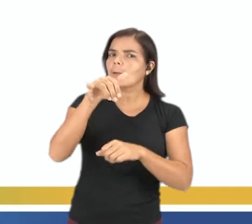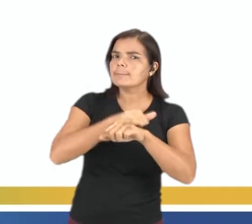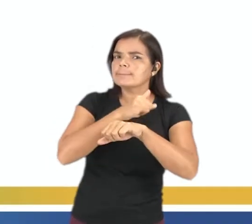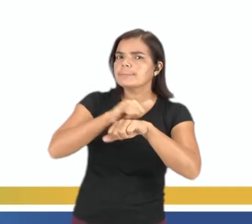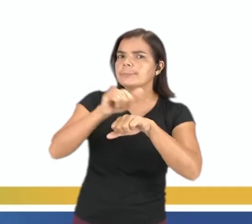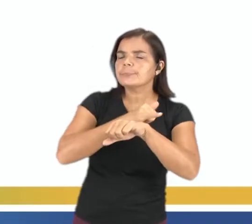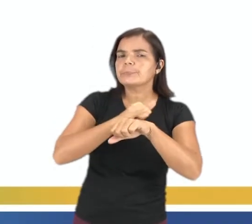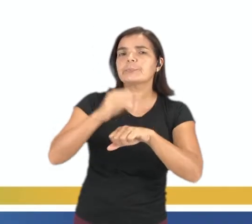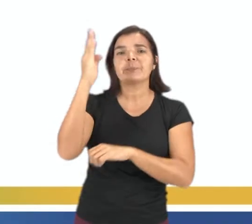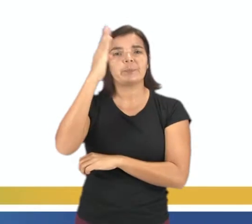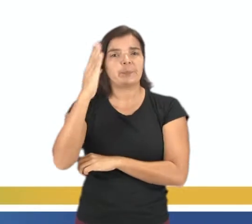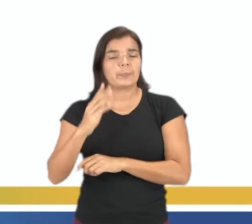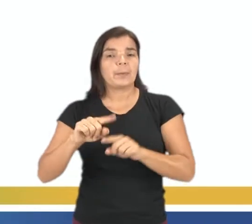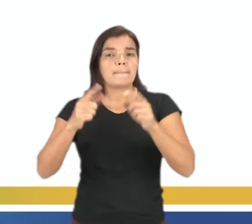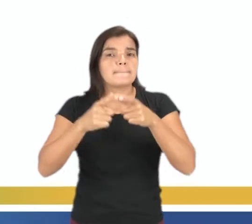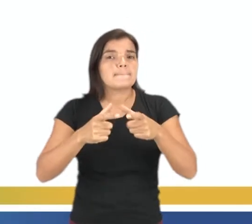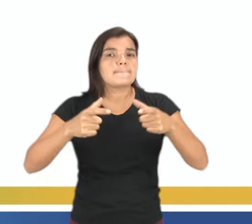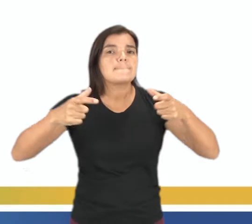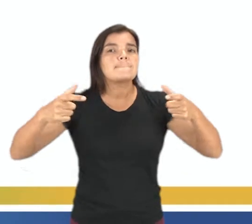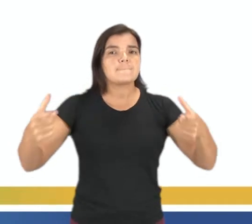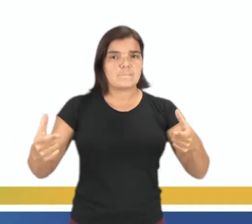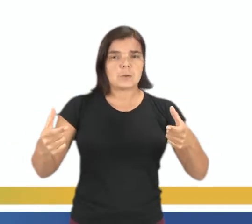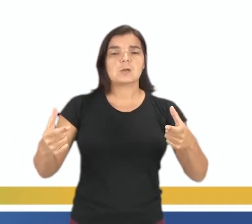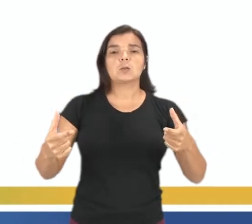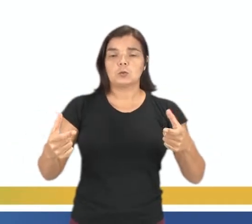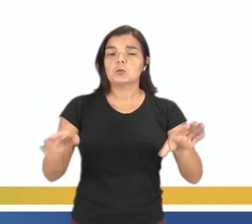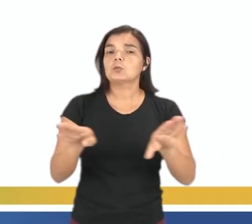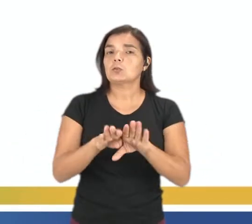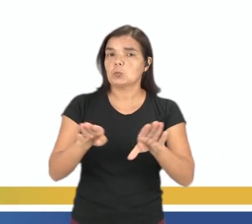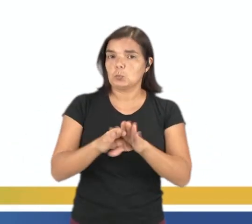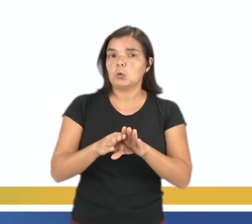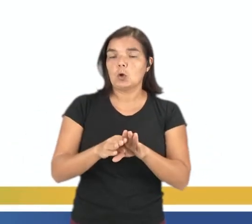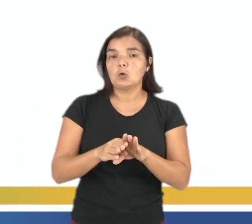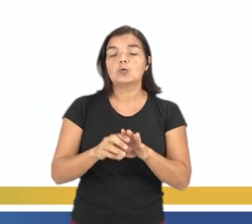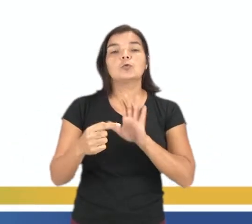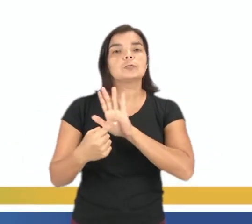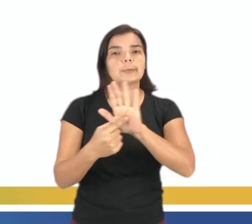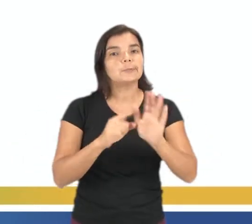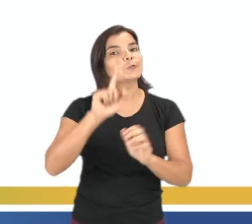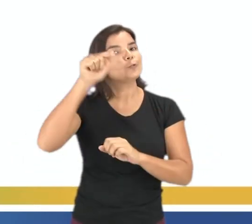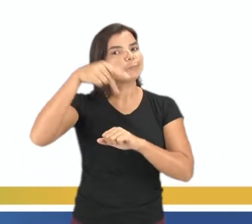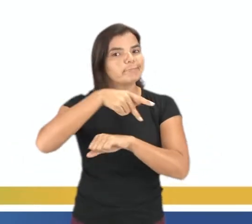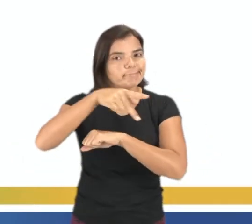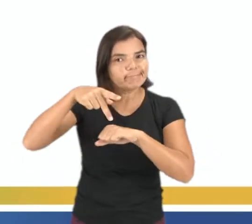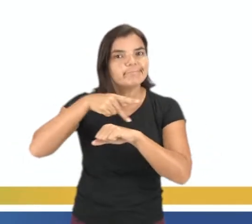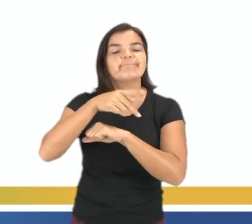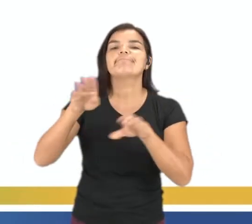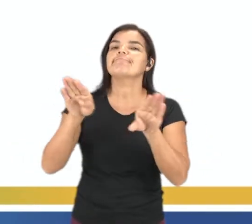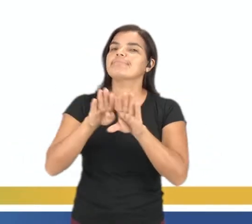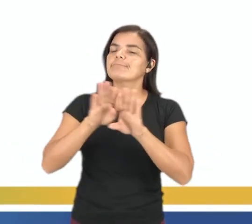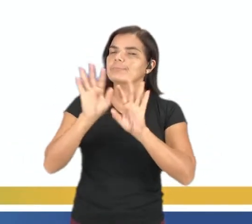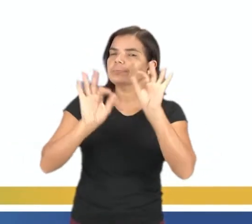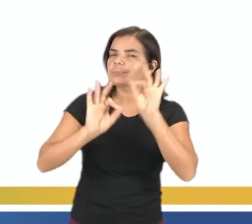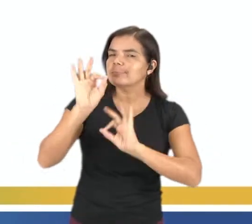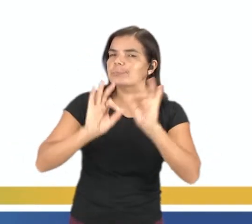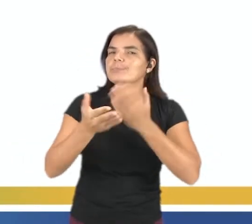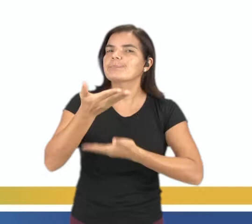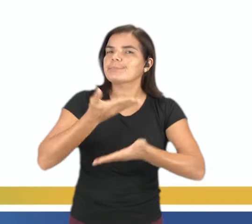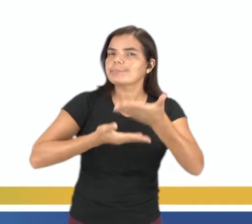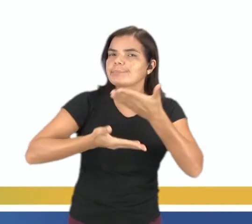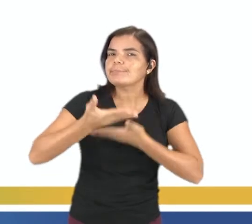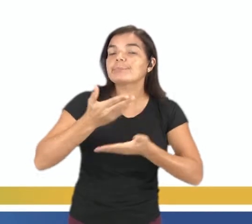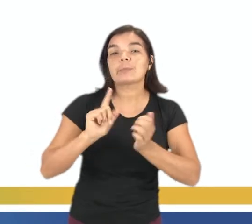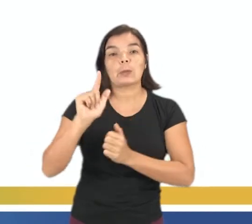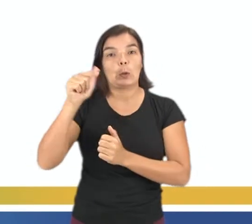estratégia adotada pelo Brasil para ampliar sua atuação no cenário internacional, foi estreitar essas relações